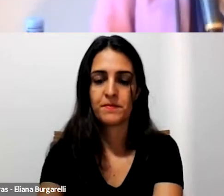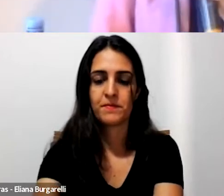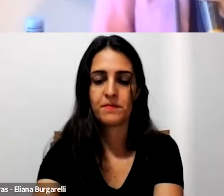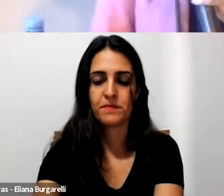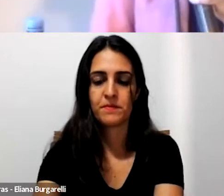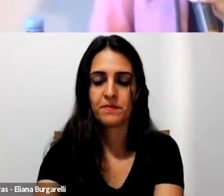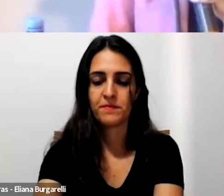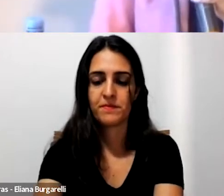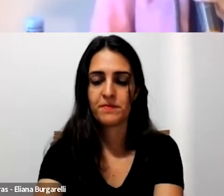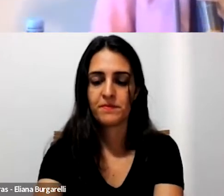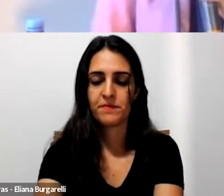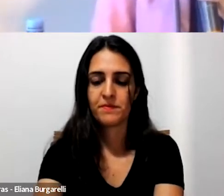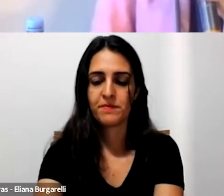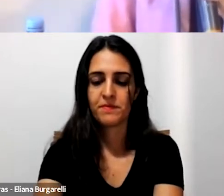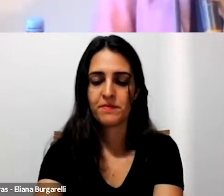Il faut le micro.